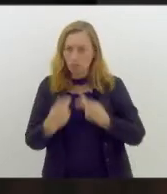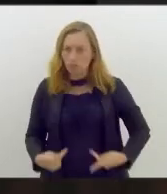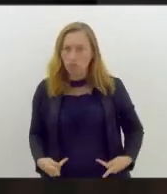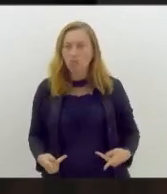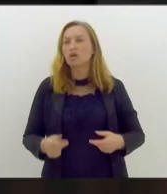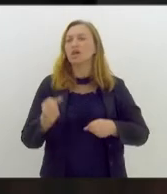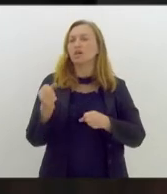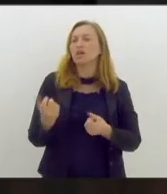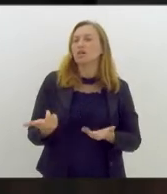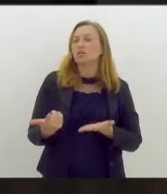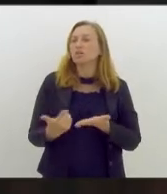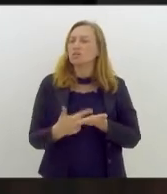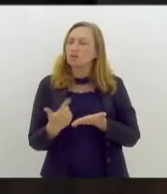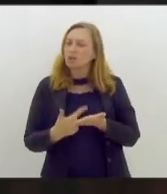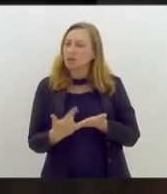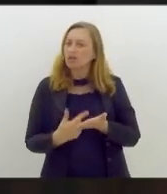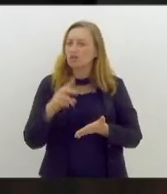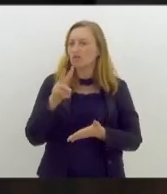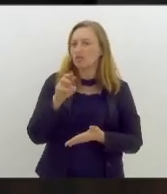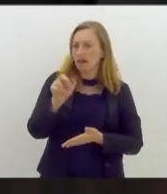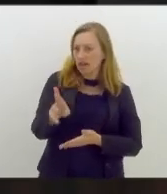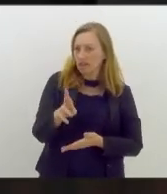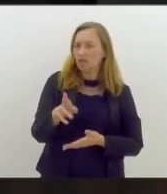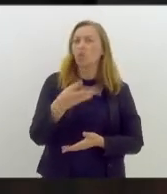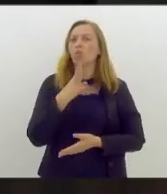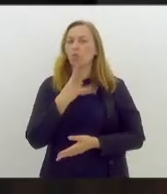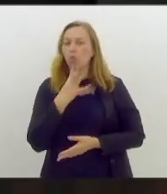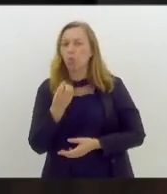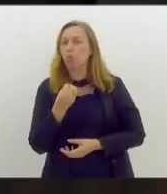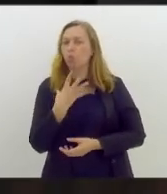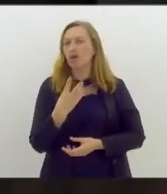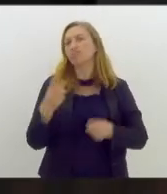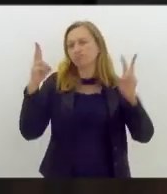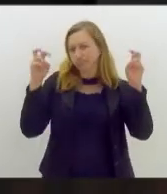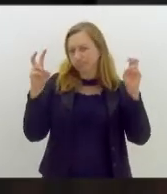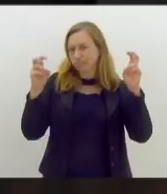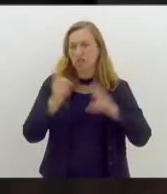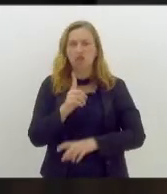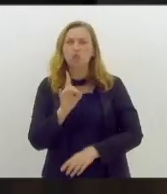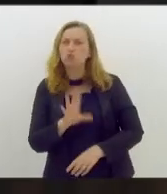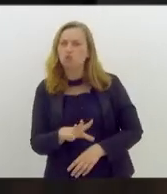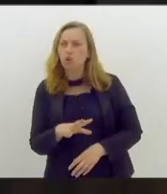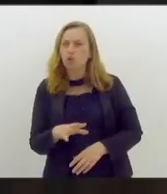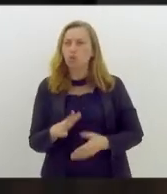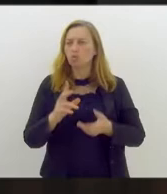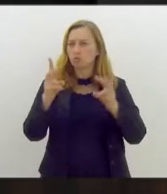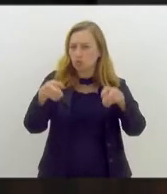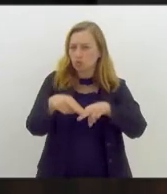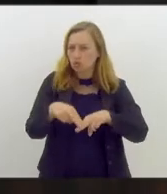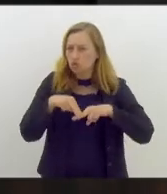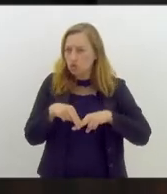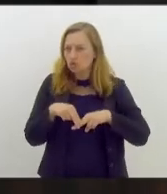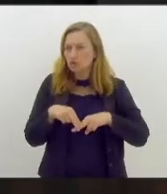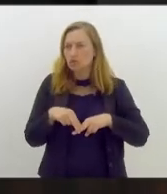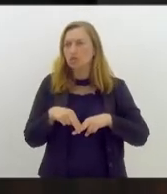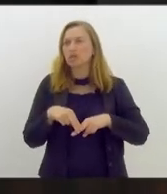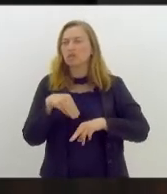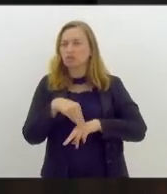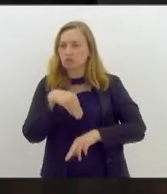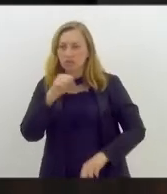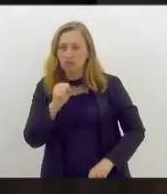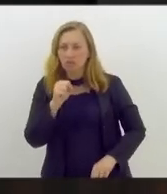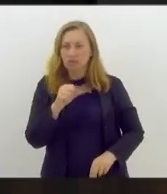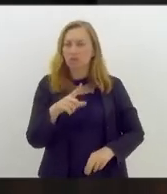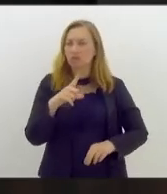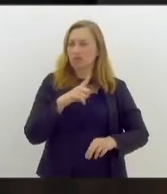da obra, Wagner Sinelli conhece bem esse tema, não somente em razão da magistratura que